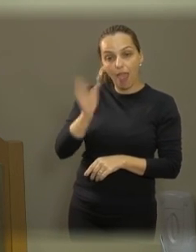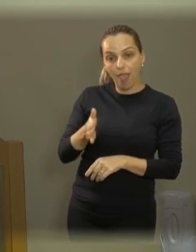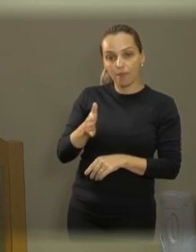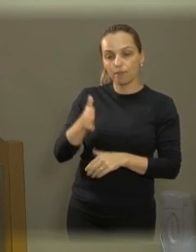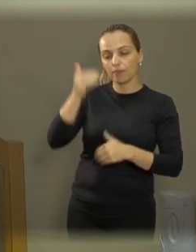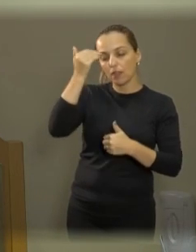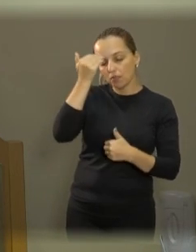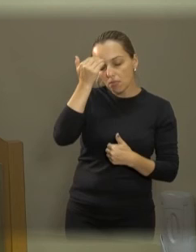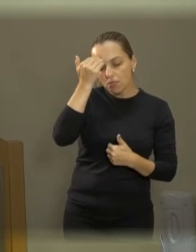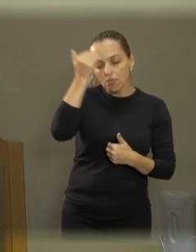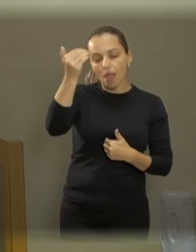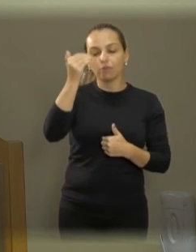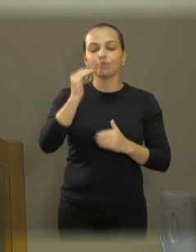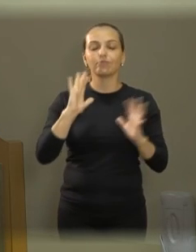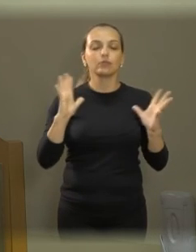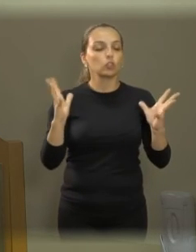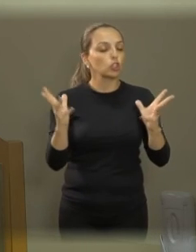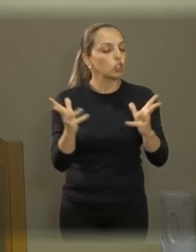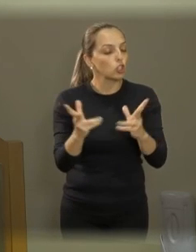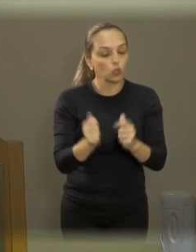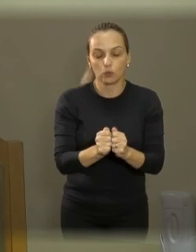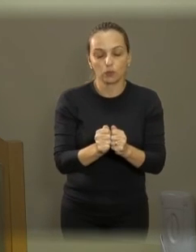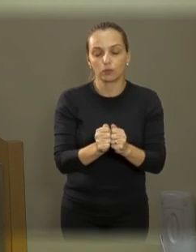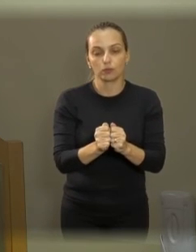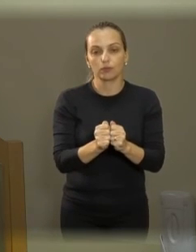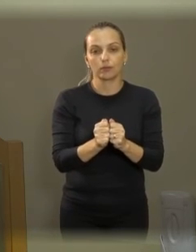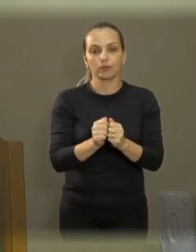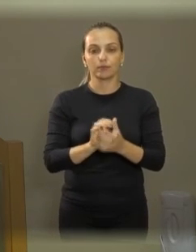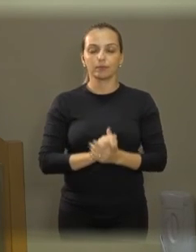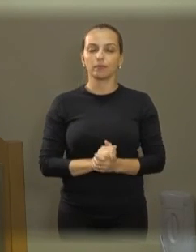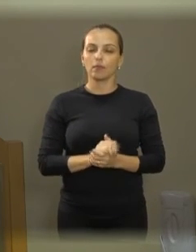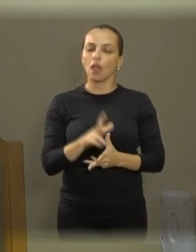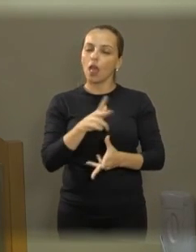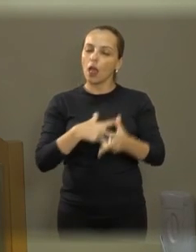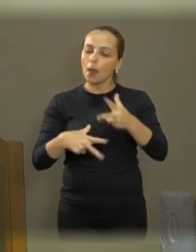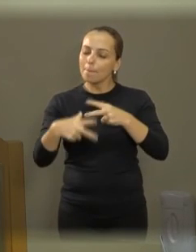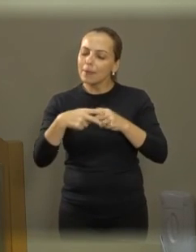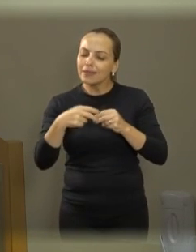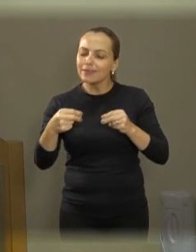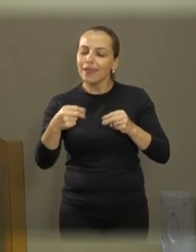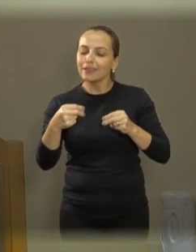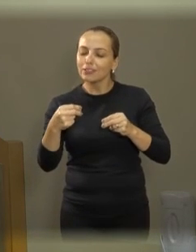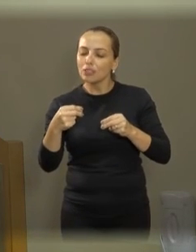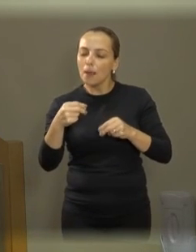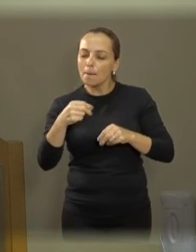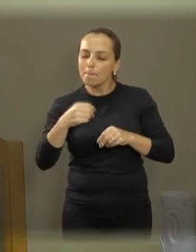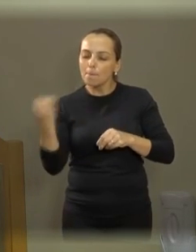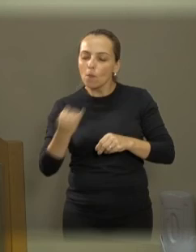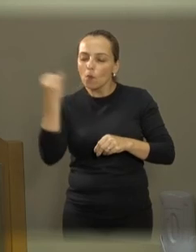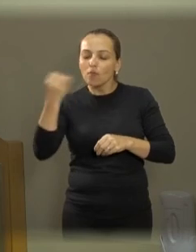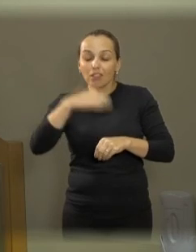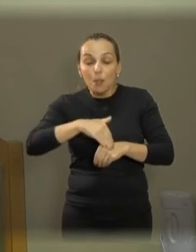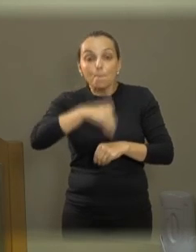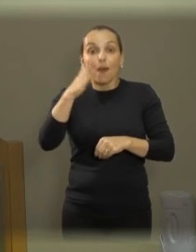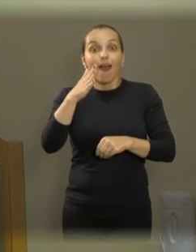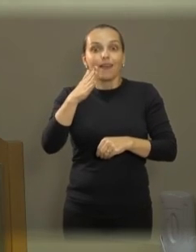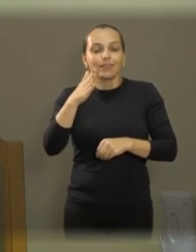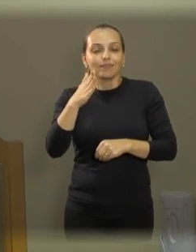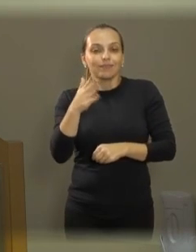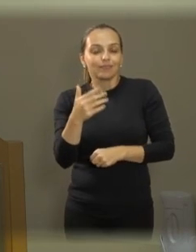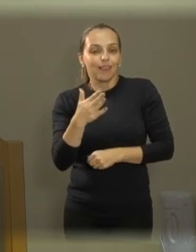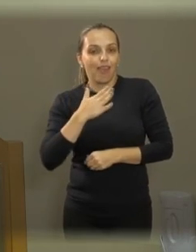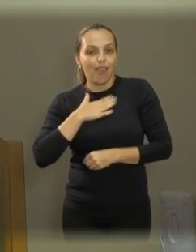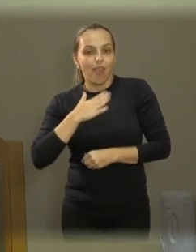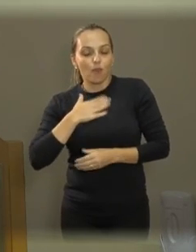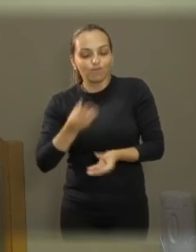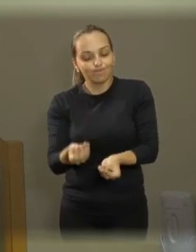Gratidão por tudo. Quer presente maior para quem exerce essa atividade do que